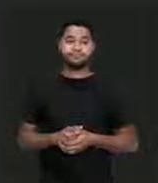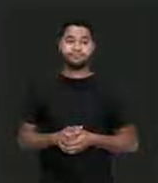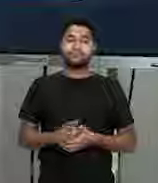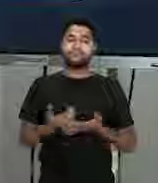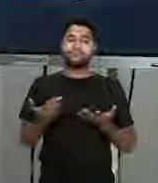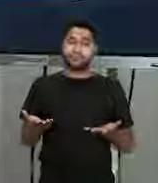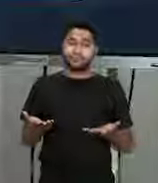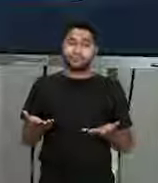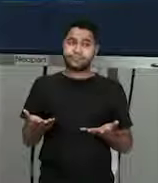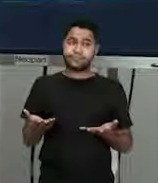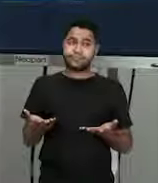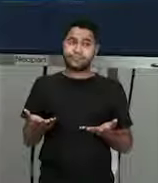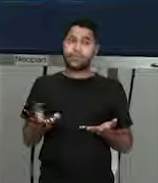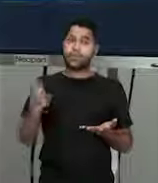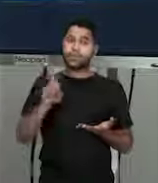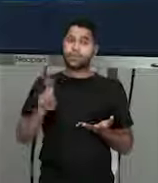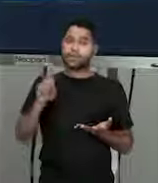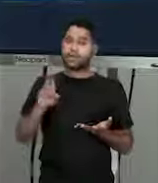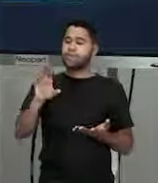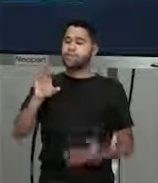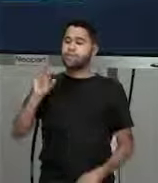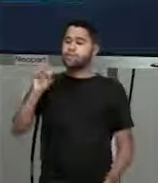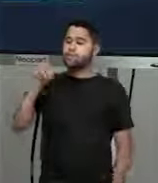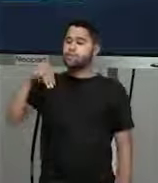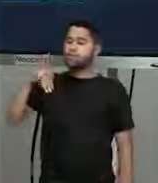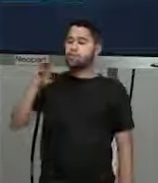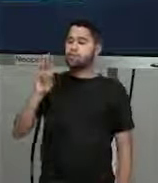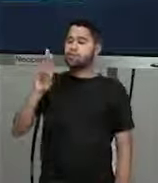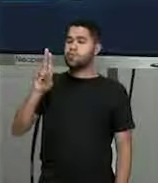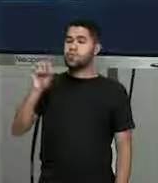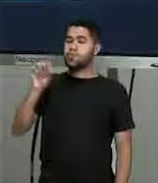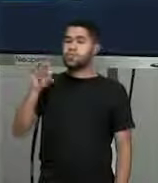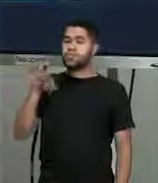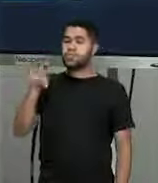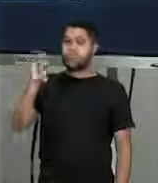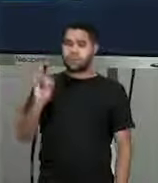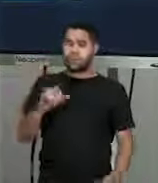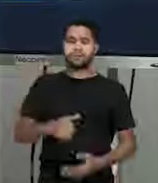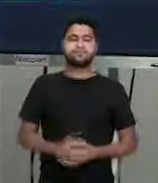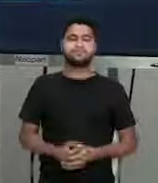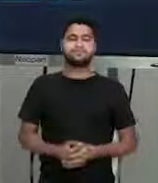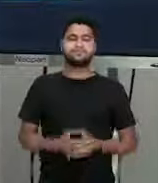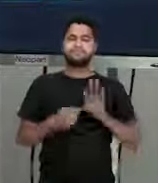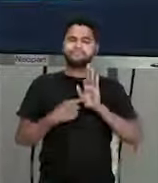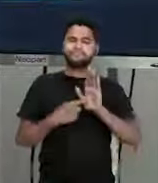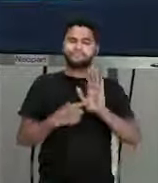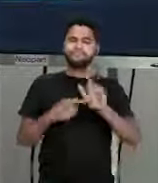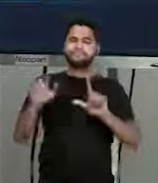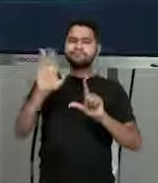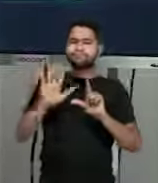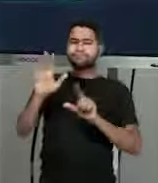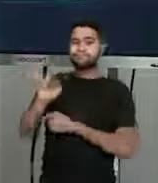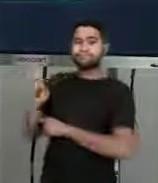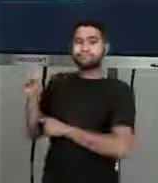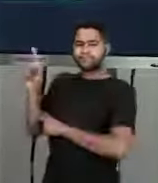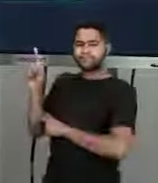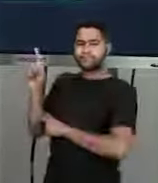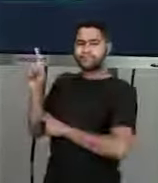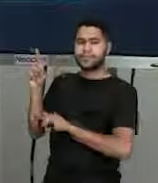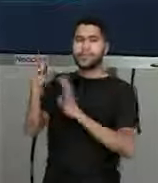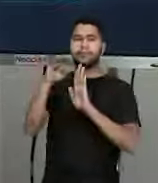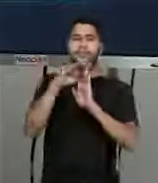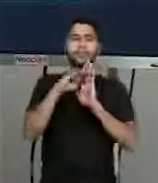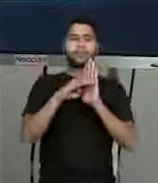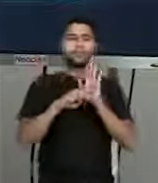automóveis a combustão interna. Bom, vou mostrar para vocês uma figura que representa o esquema de